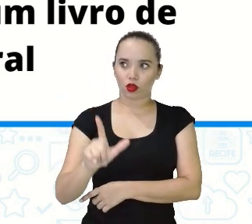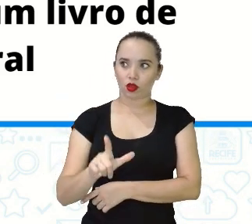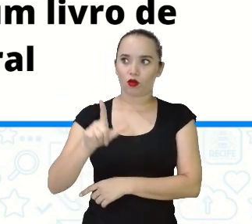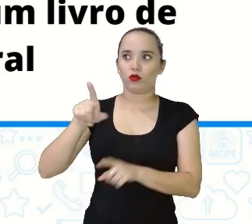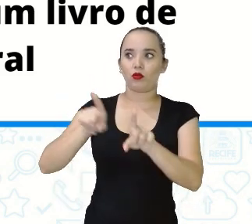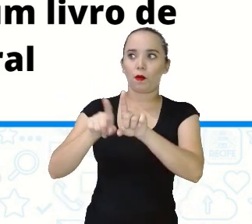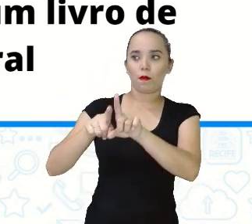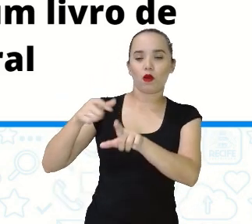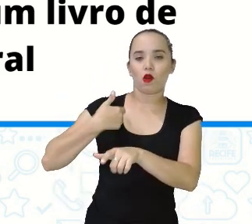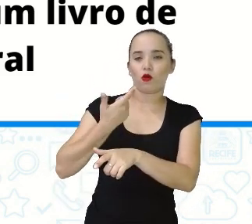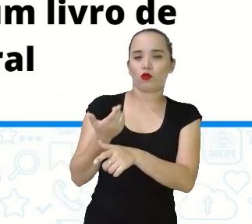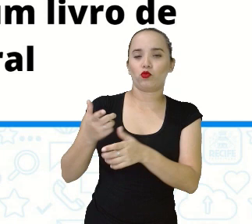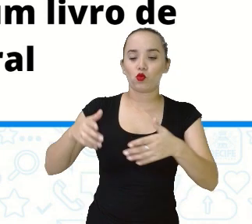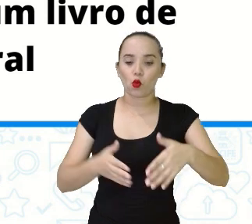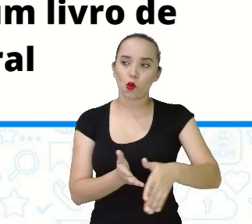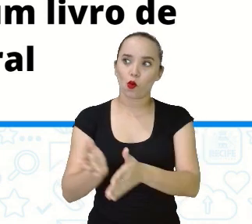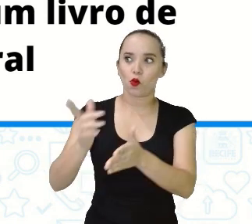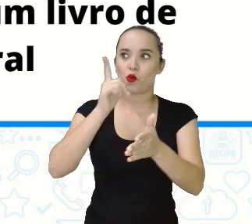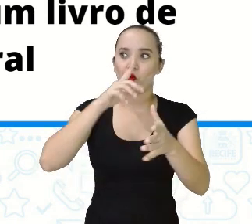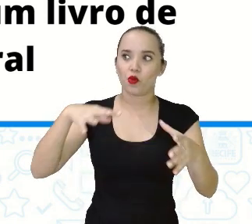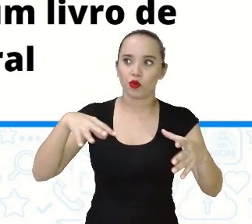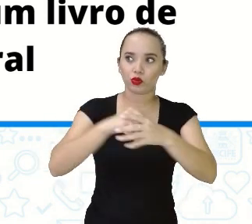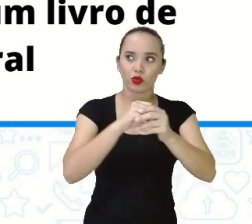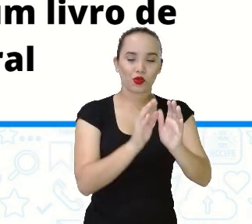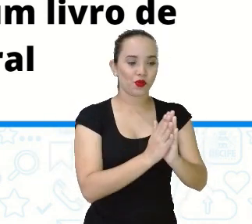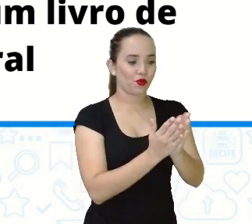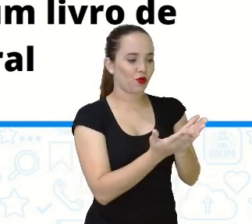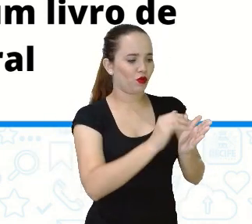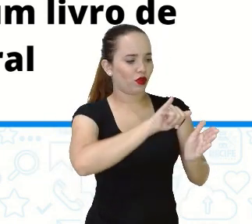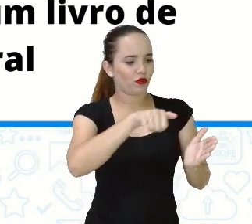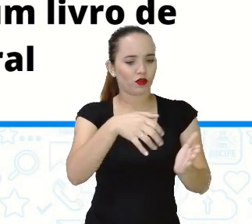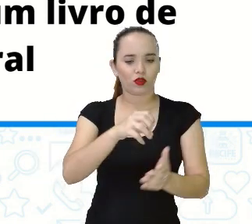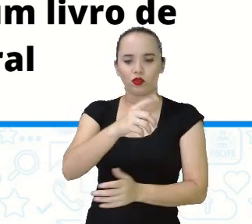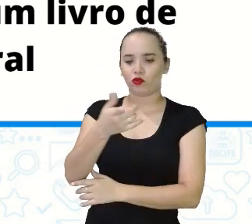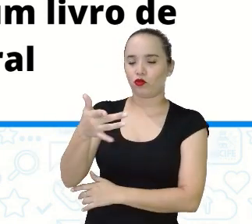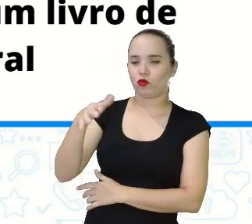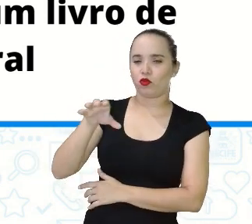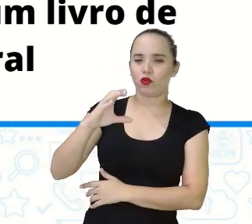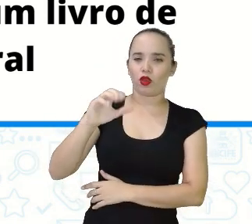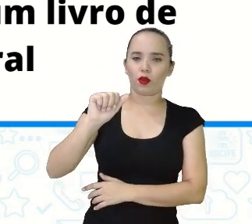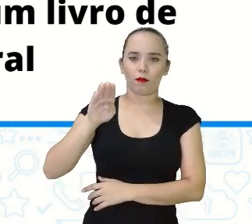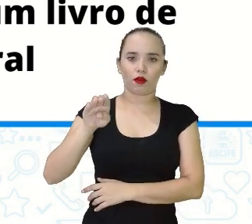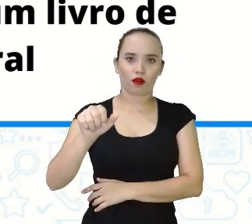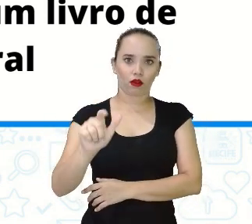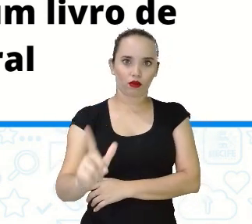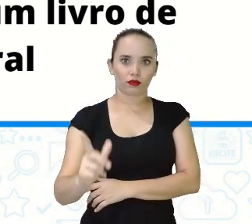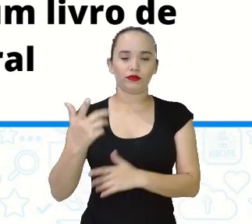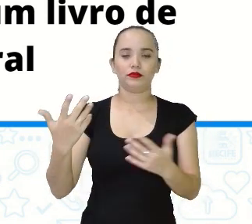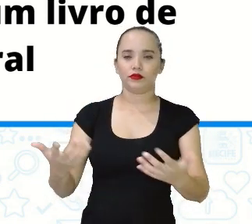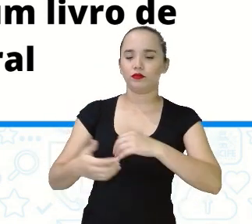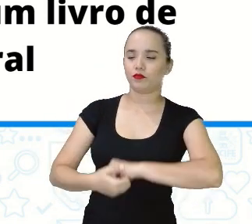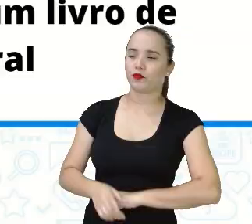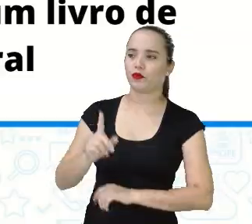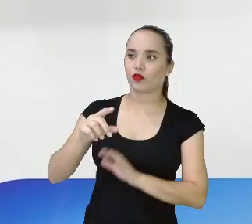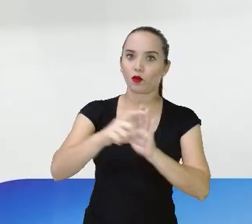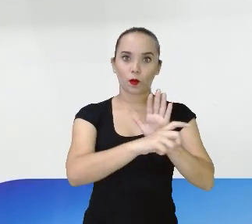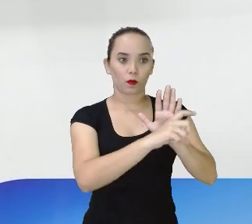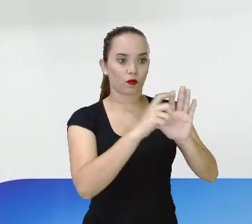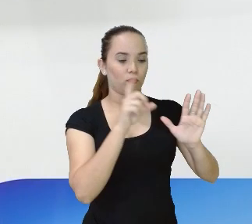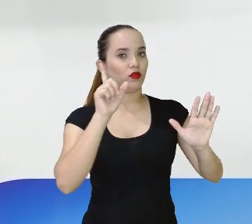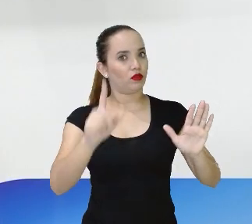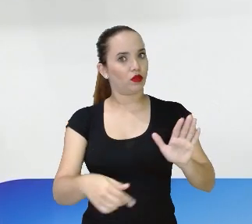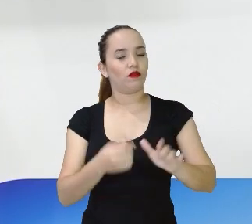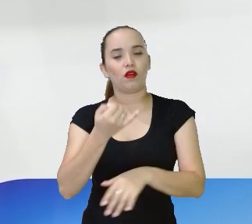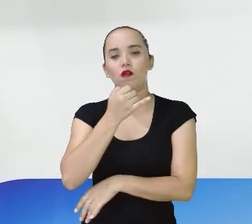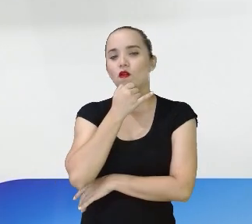trechos da música que mostram, que traz exemplos de patrimônios, né, que temos aqui no nosso